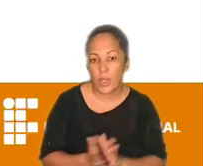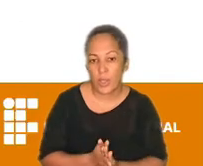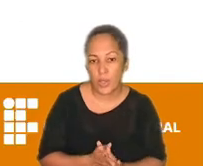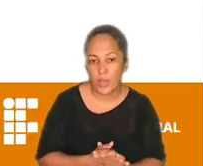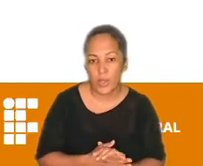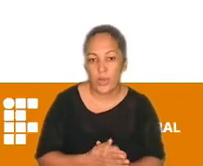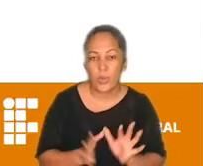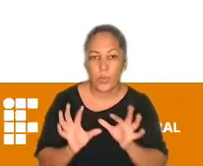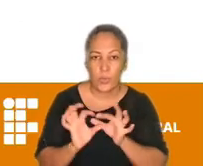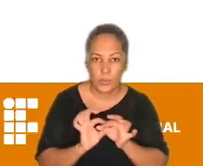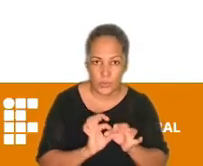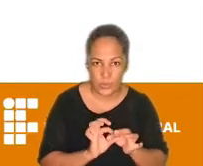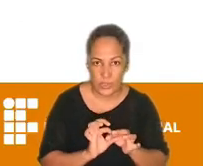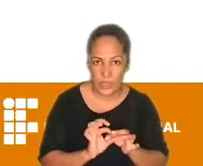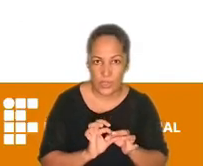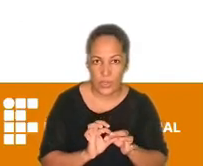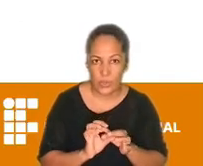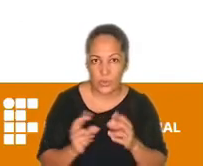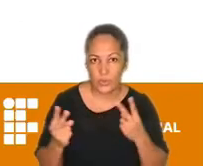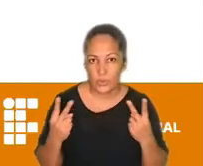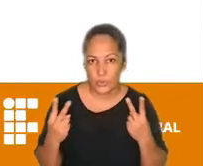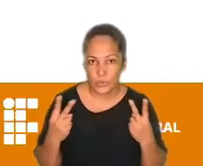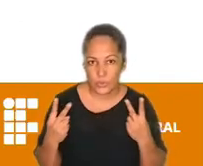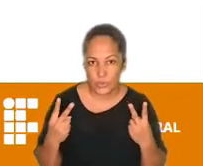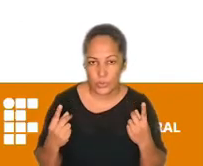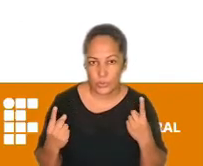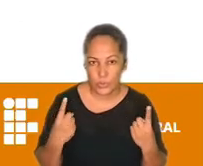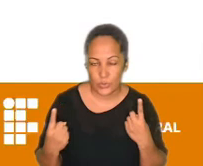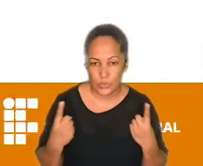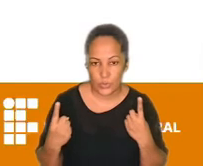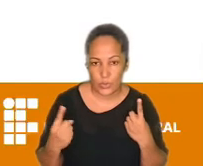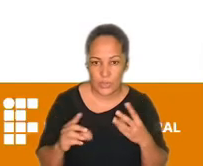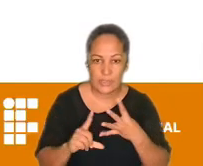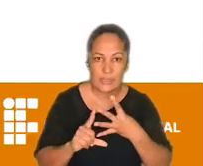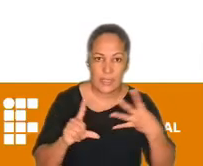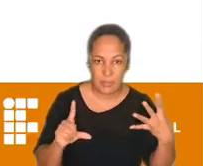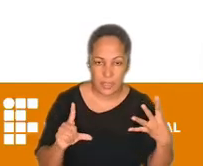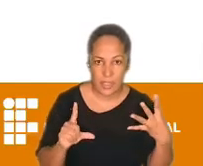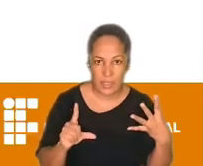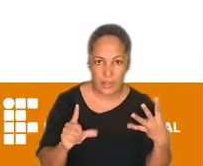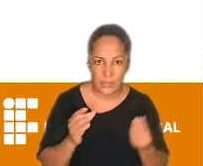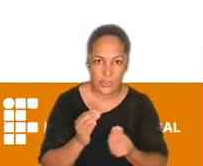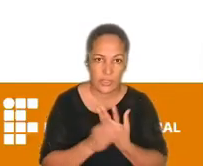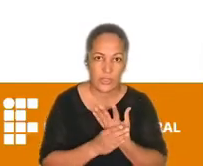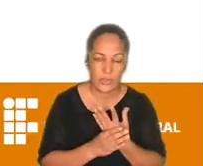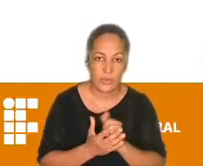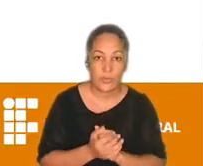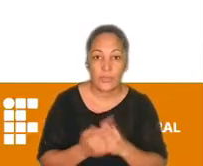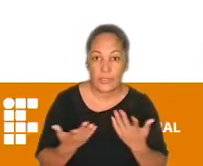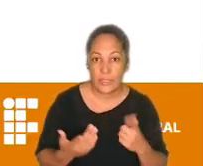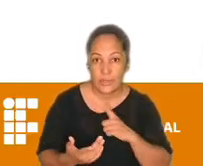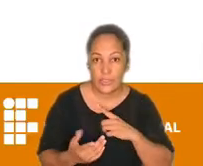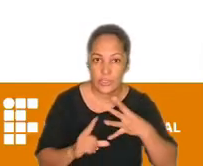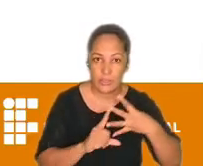os dois, os nomes das tabelas que originaram essa terceira tabela. Então, tinha a tabela produto e